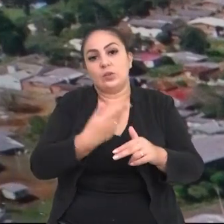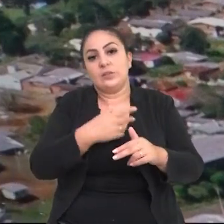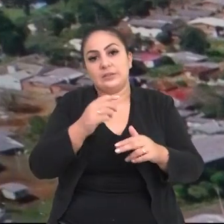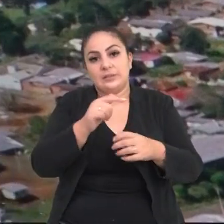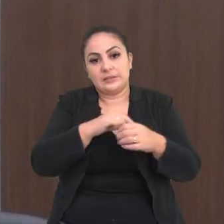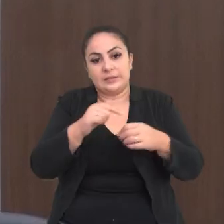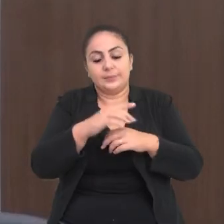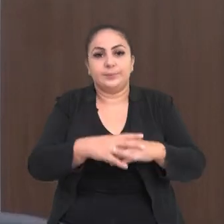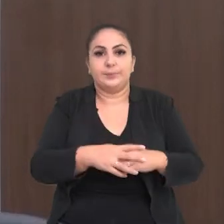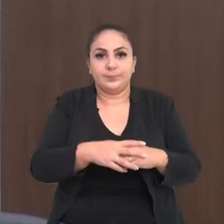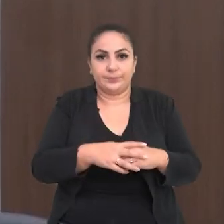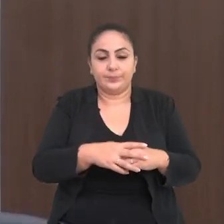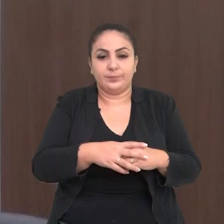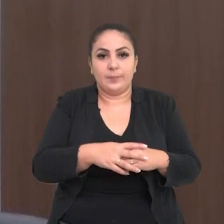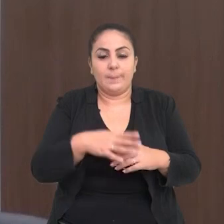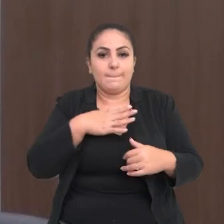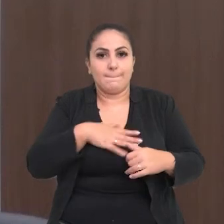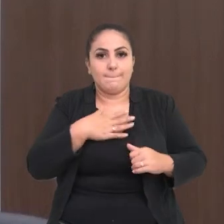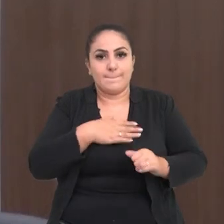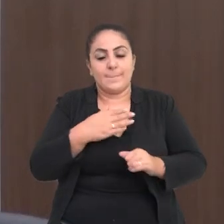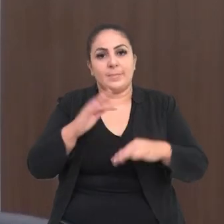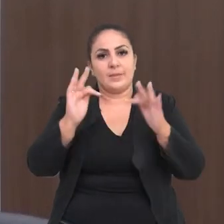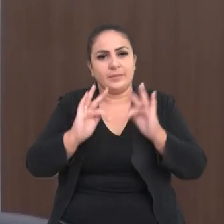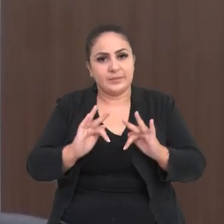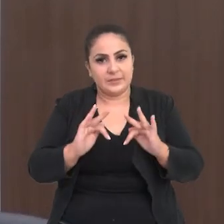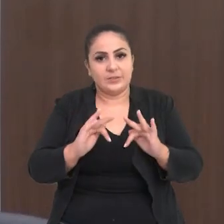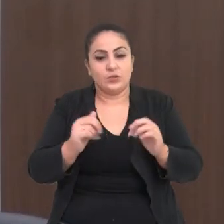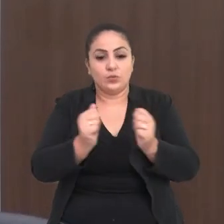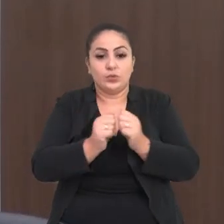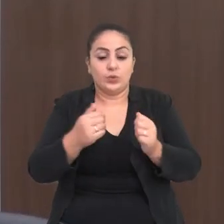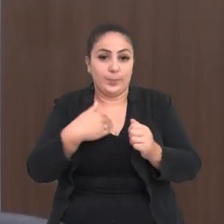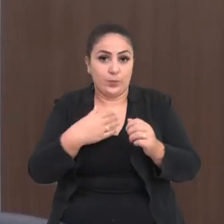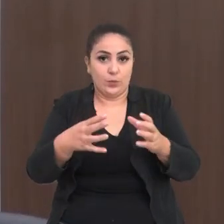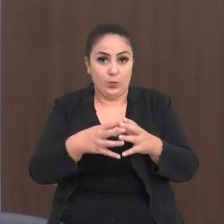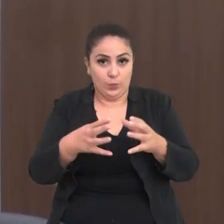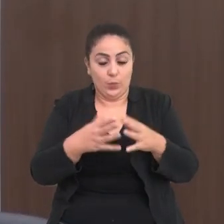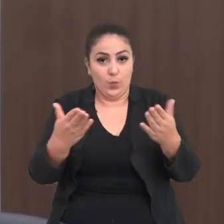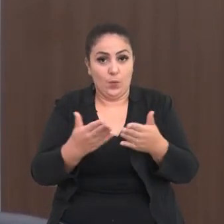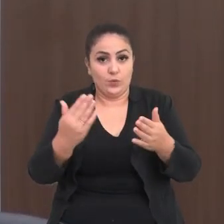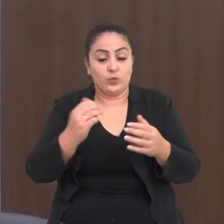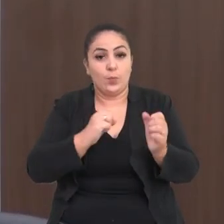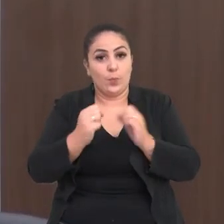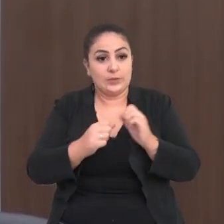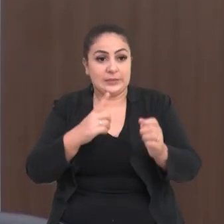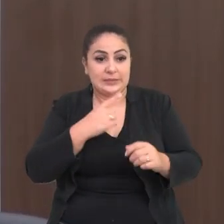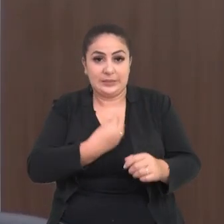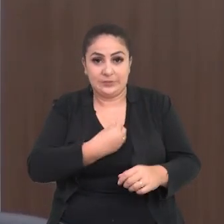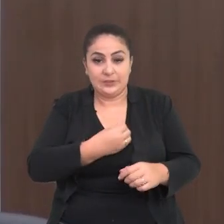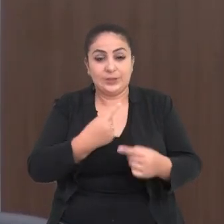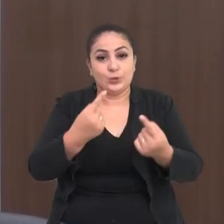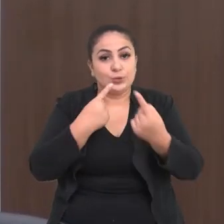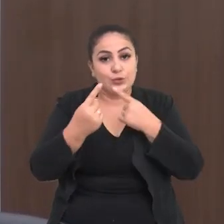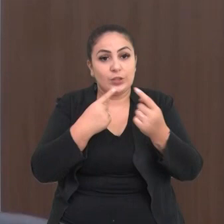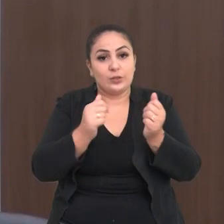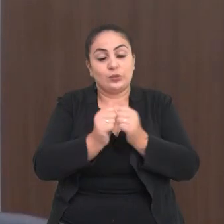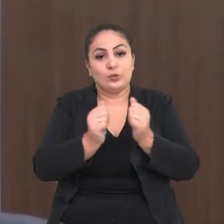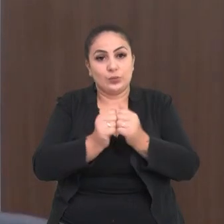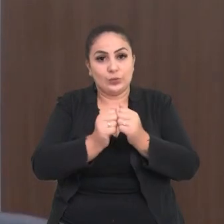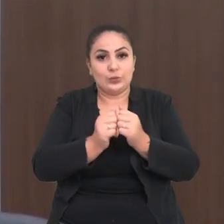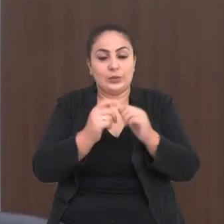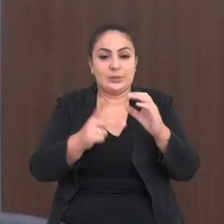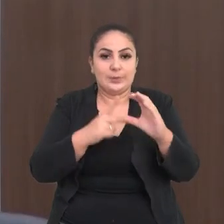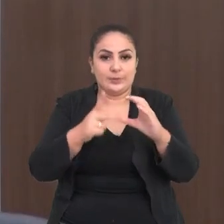nossa cidade. Eu fiquei muito satisfeito, junto com minha equipe aqui hoje, de poder ter esse diálogo com a